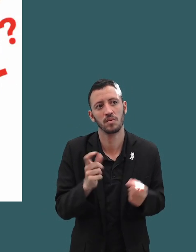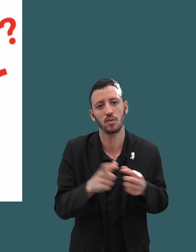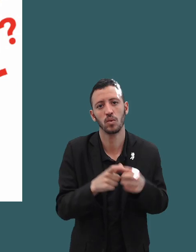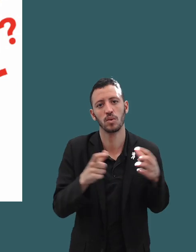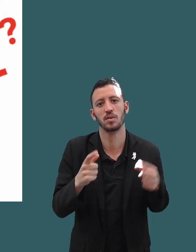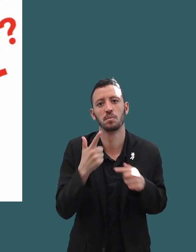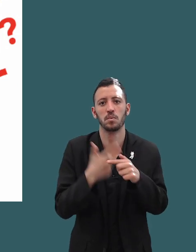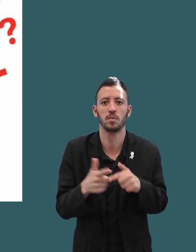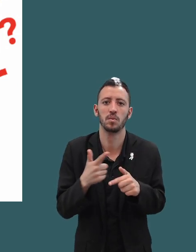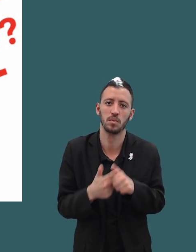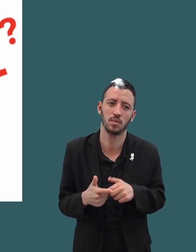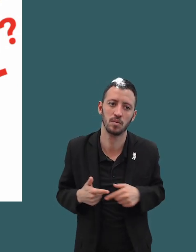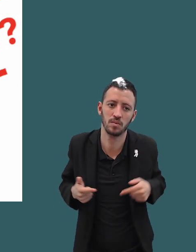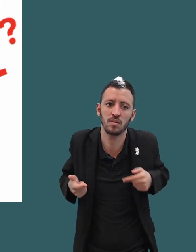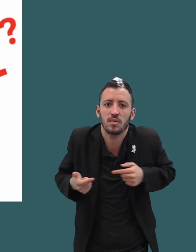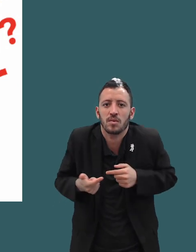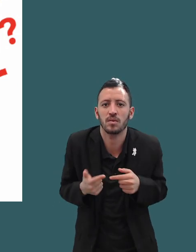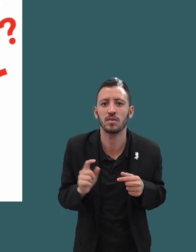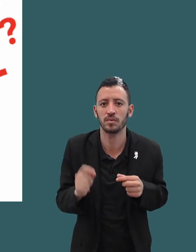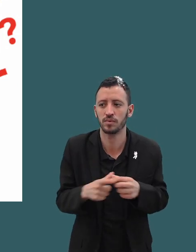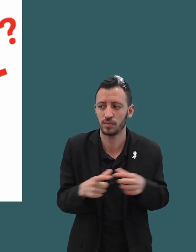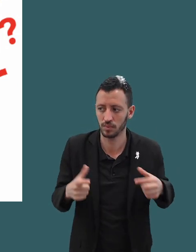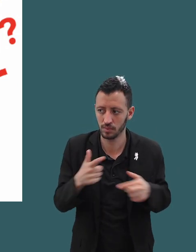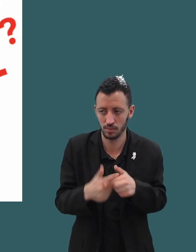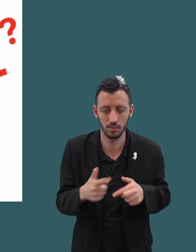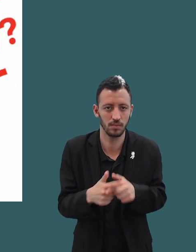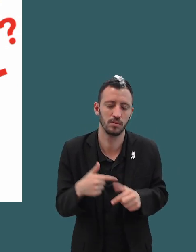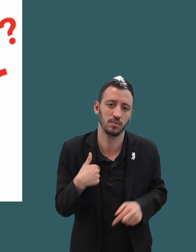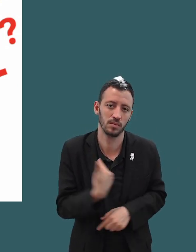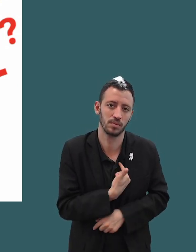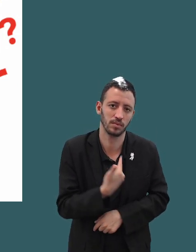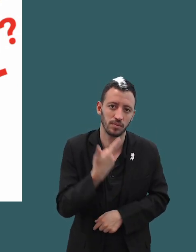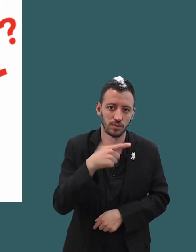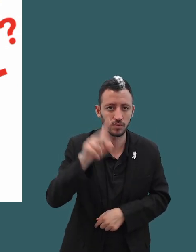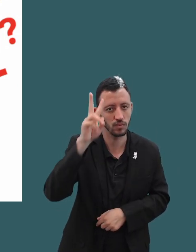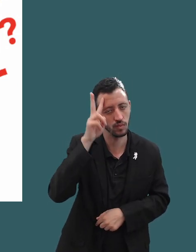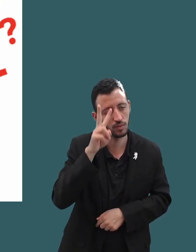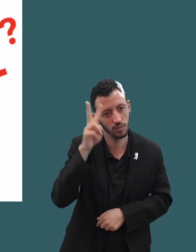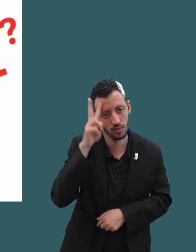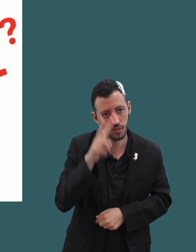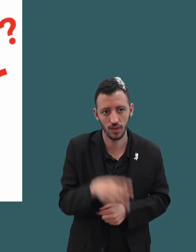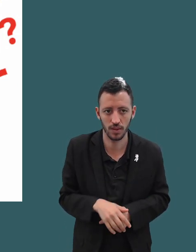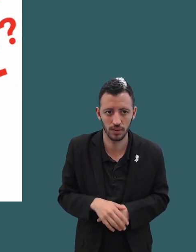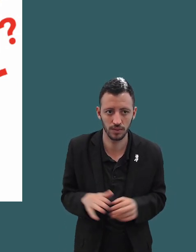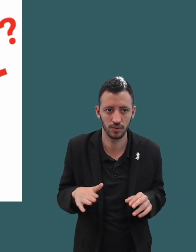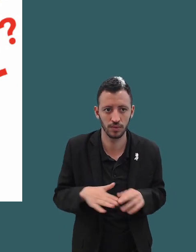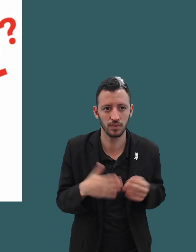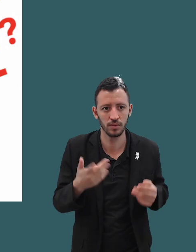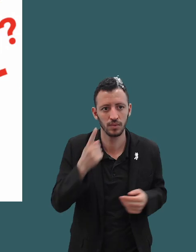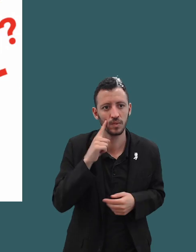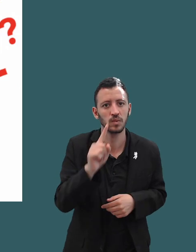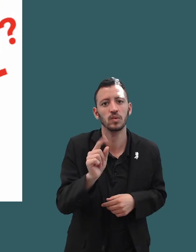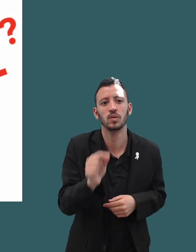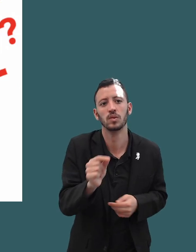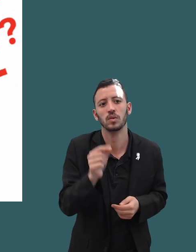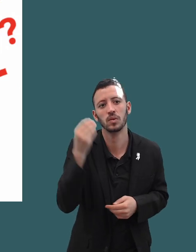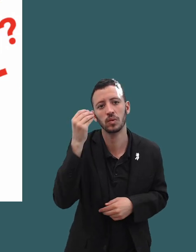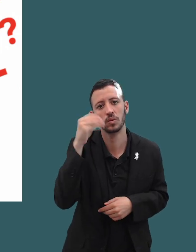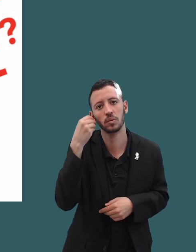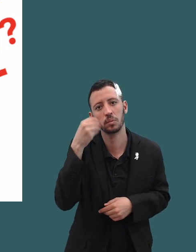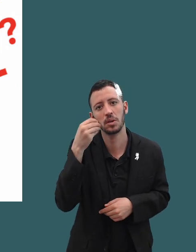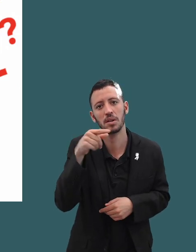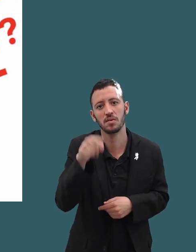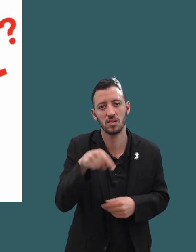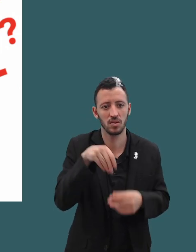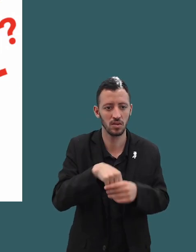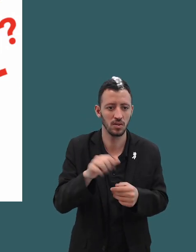grande problema é que não é só conteúdo falso. O grande problema é que a gente vai relembrar. Então, tá lá, quanto custa o experimento da